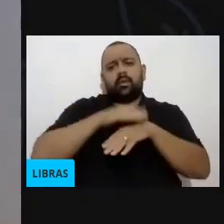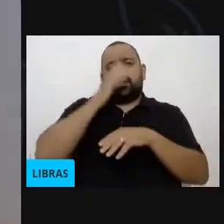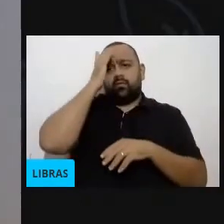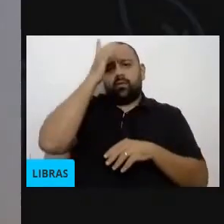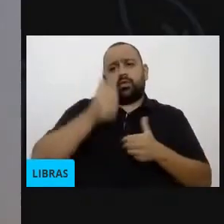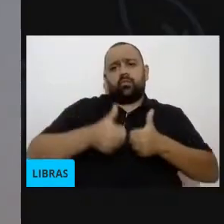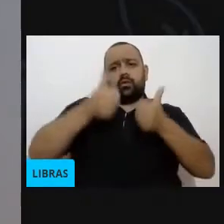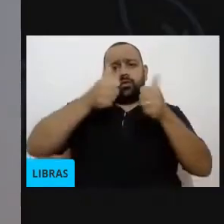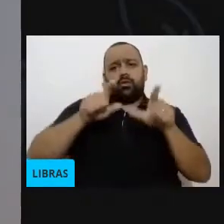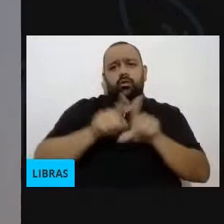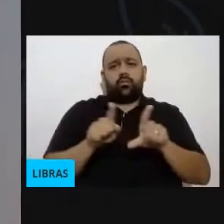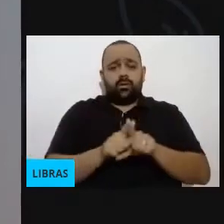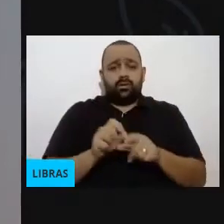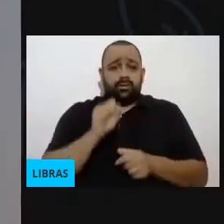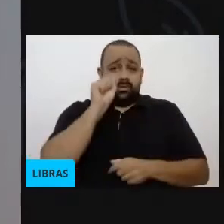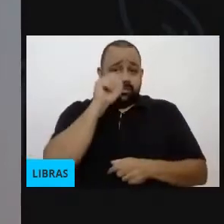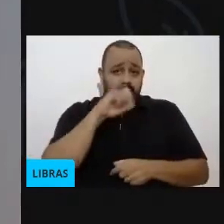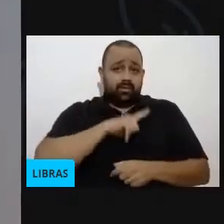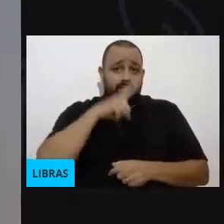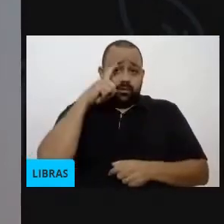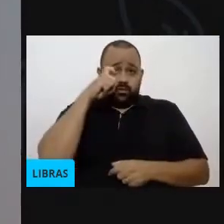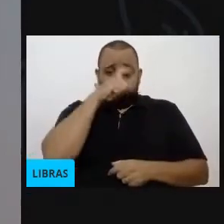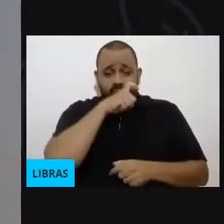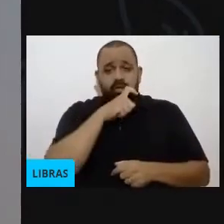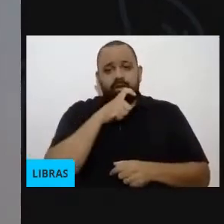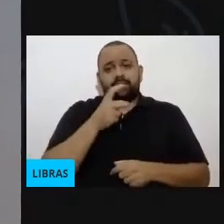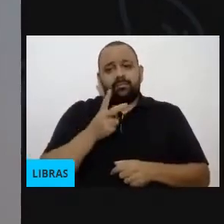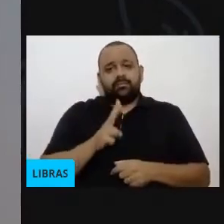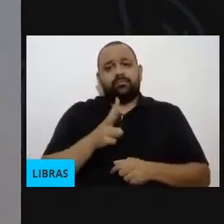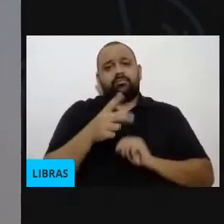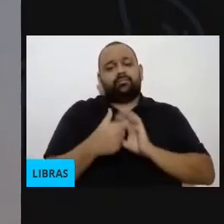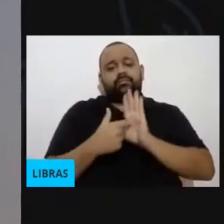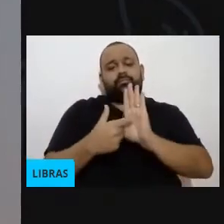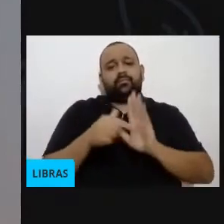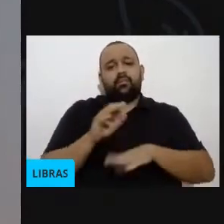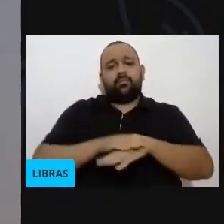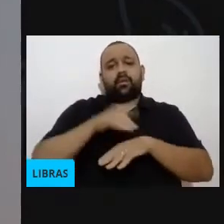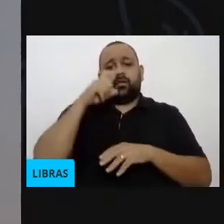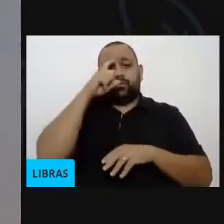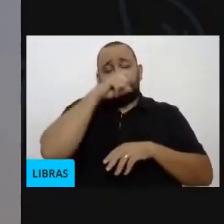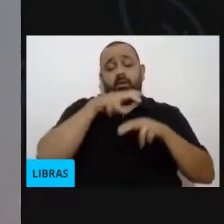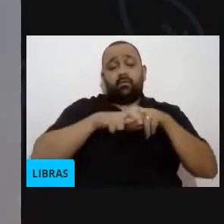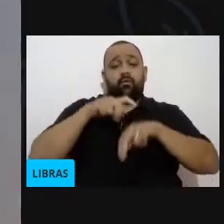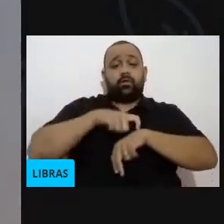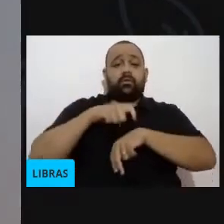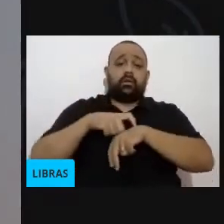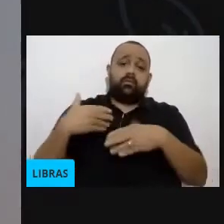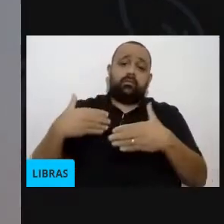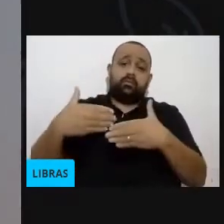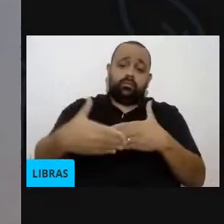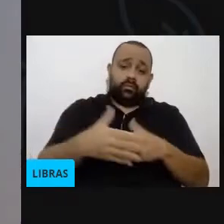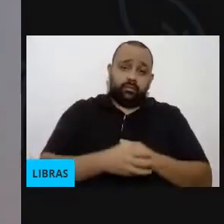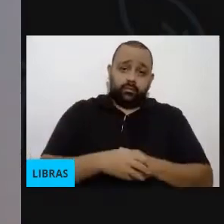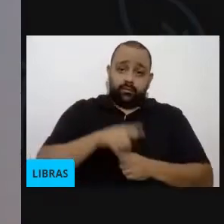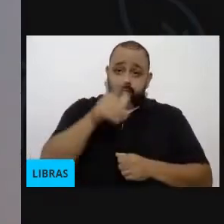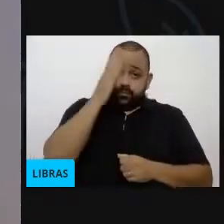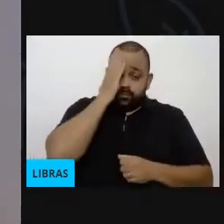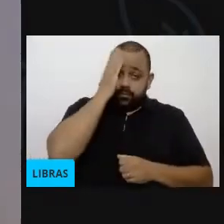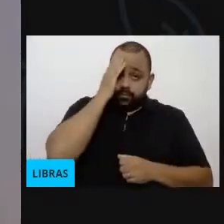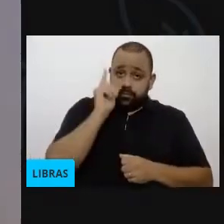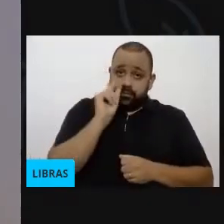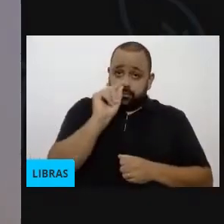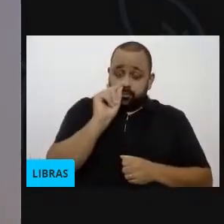melhor. Os que já entraram com dificuldades certamente também apresentaram mais dificuldades ao longo do tempo. Pra vocês terem uma ideia,